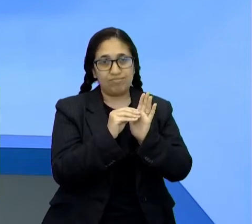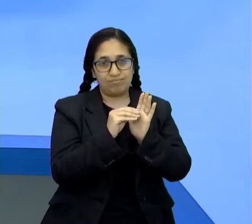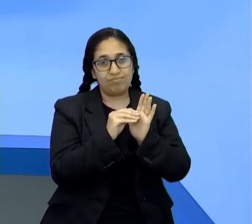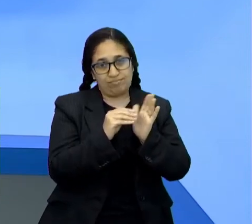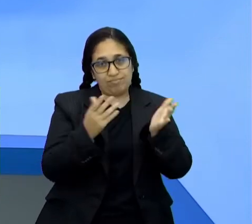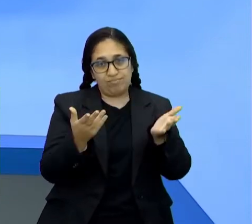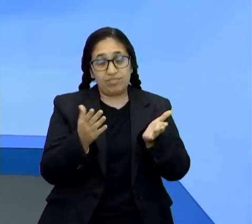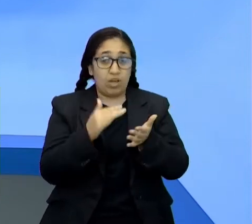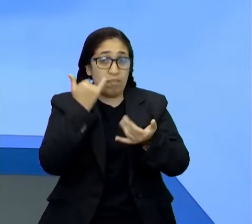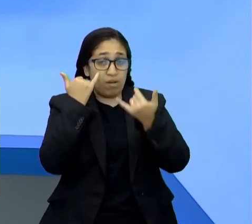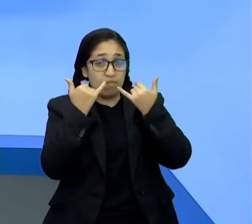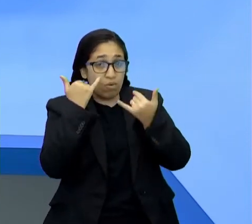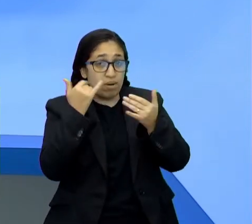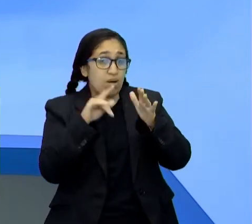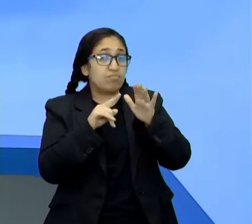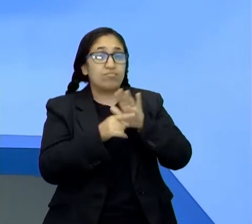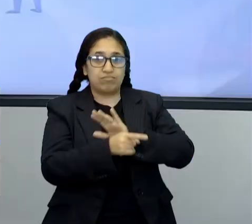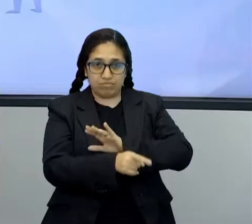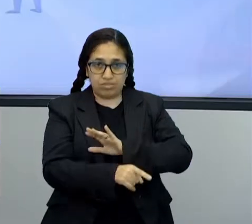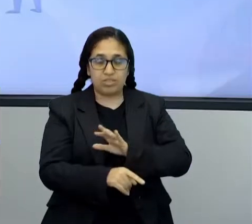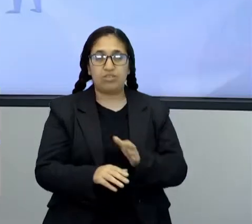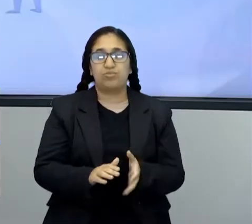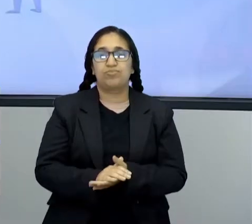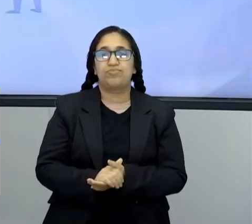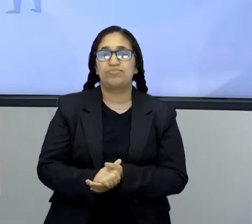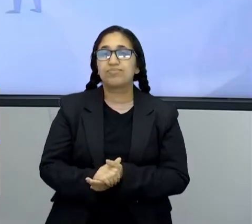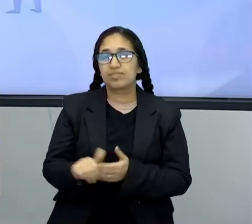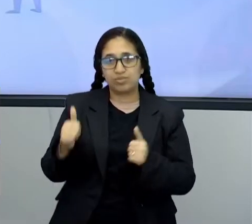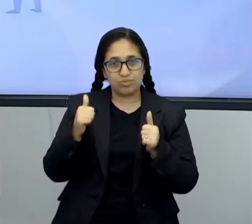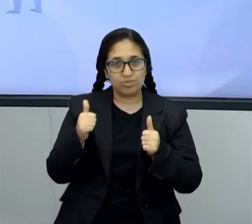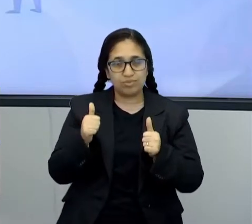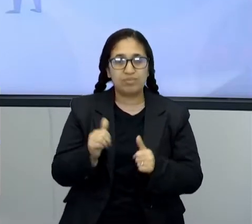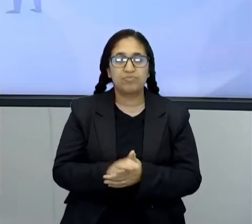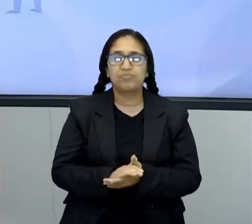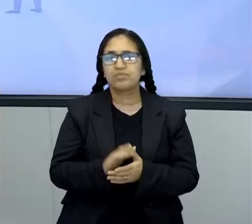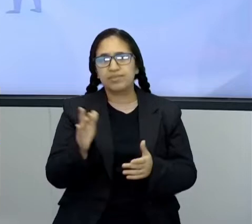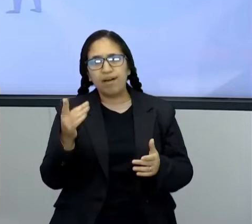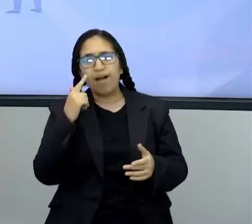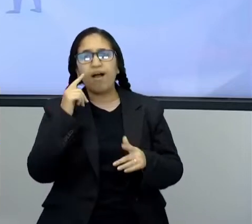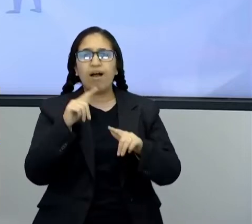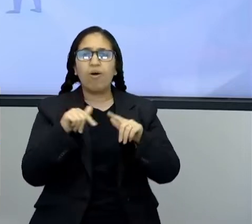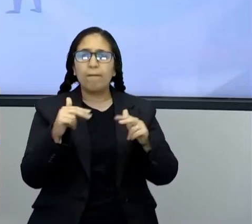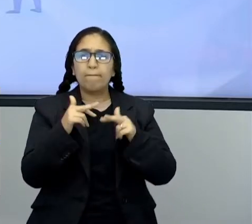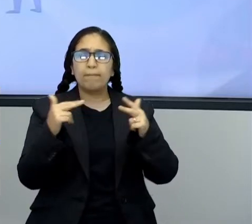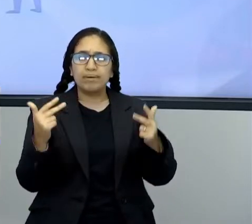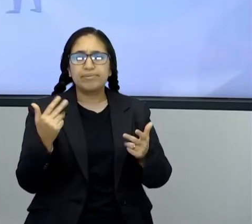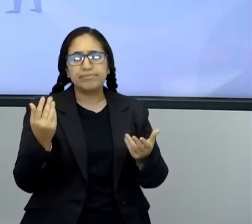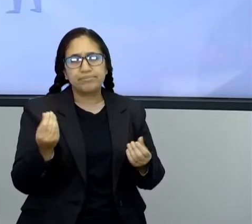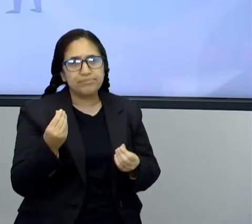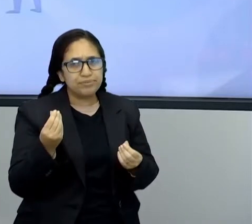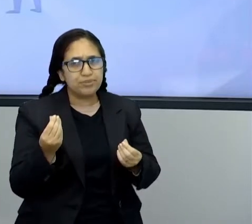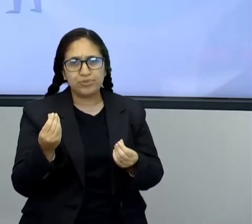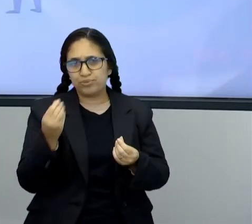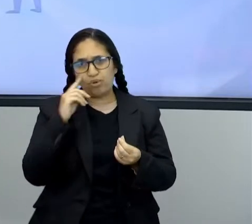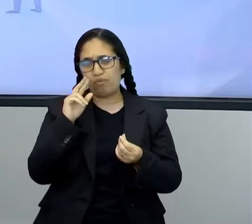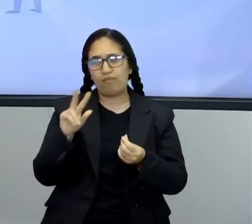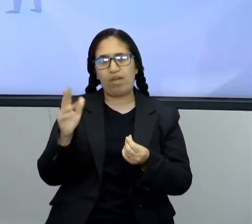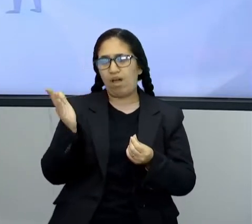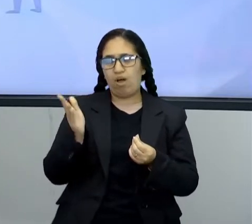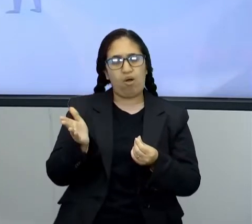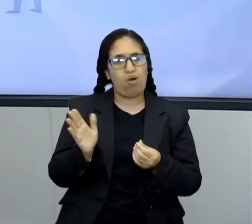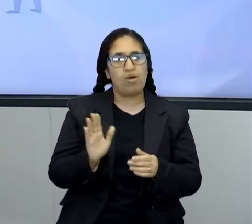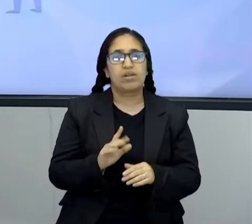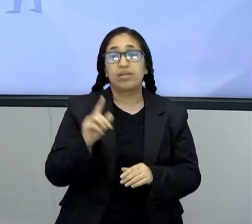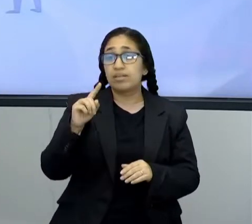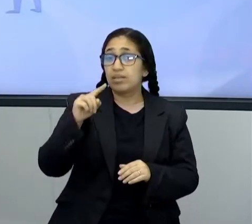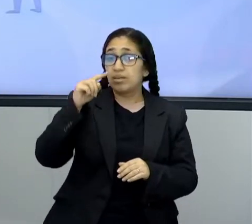poder trazer mais informação, aprofundando. Aprofundando, isso mesmo. E aí no material, a gente não vamos visualizar aqui agora, mas